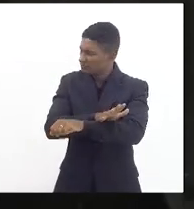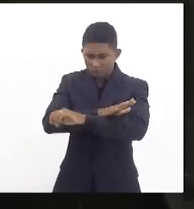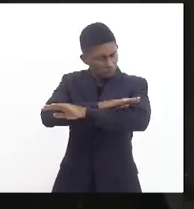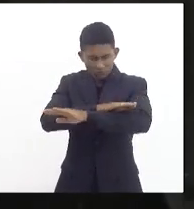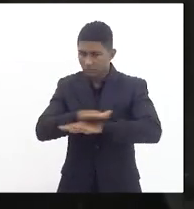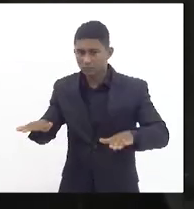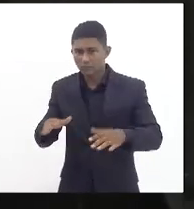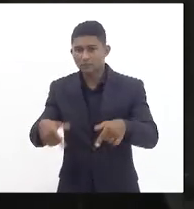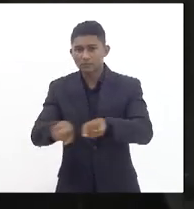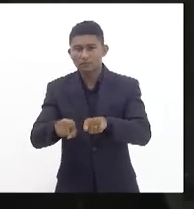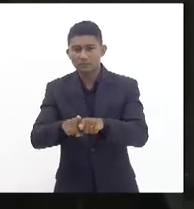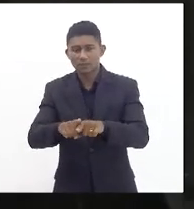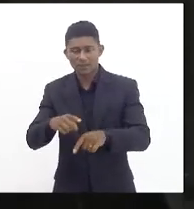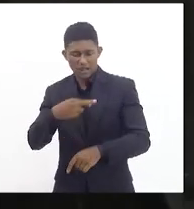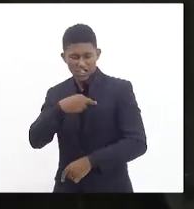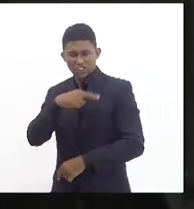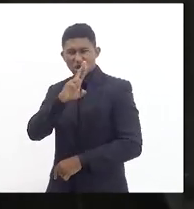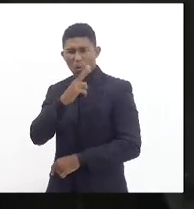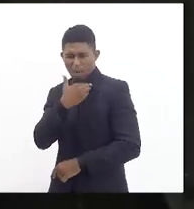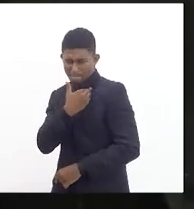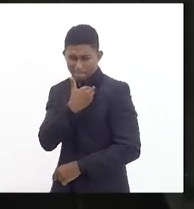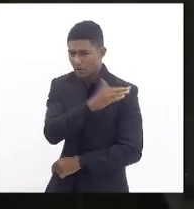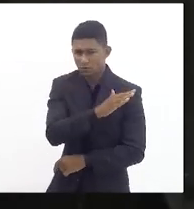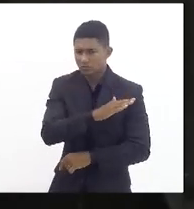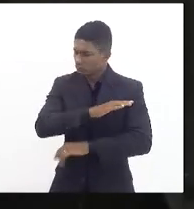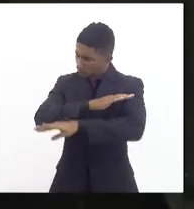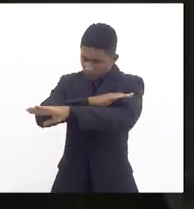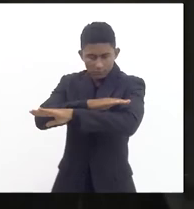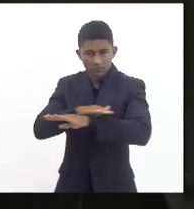preconceito religioso também não. Esse é